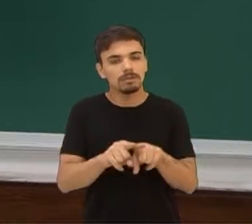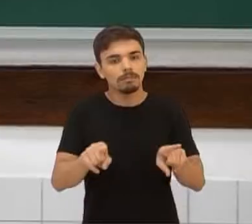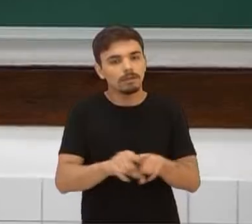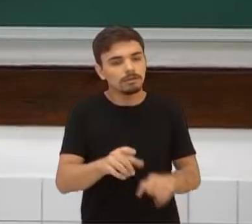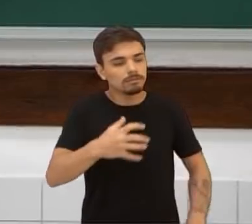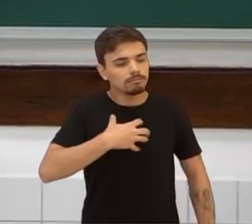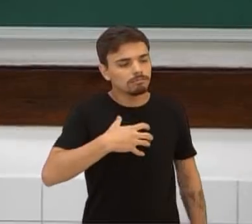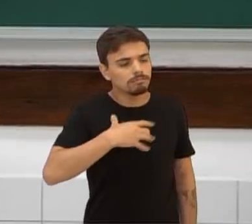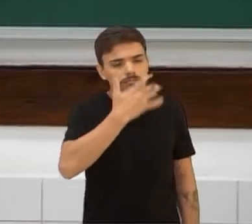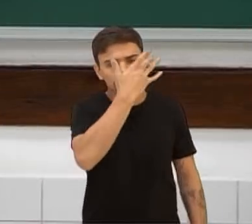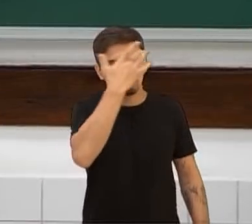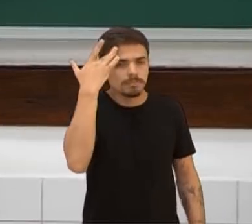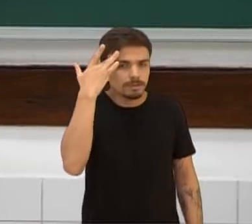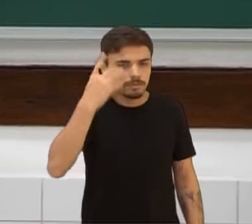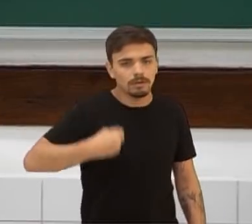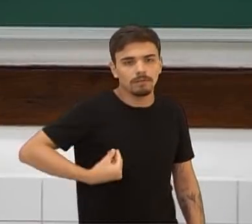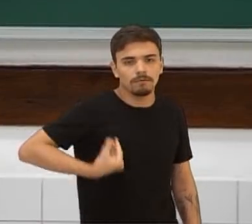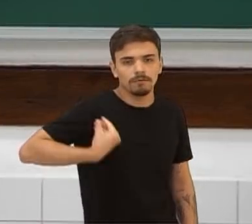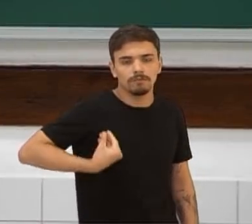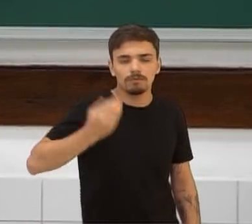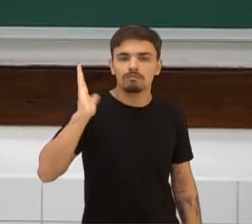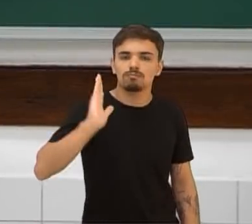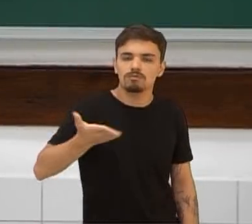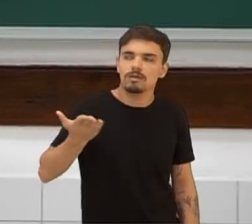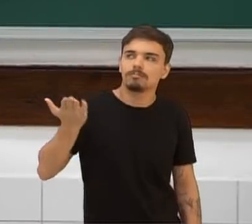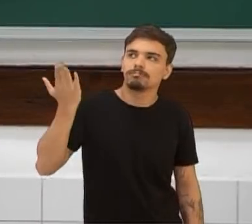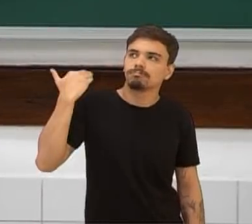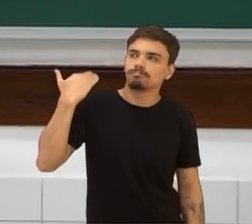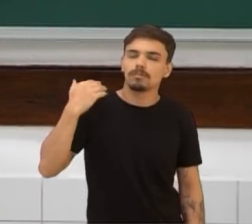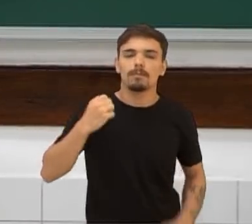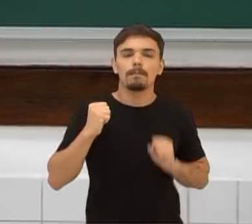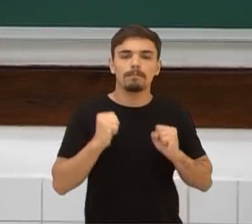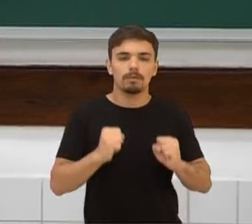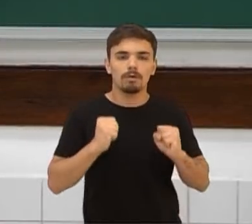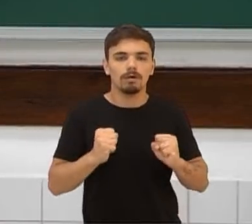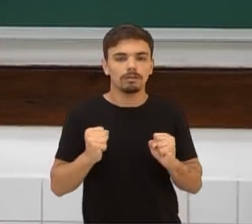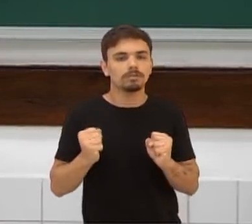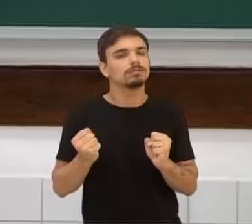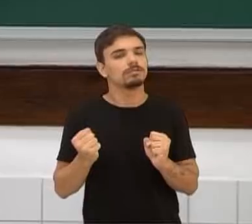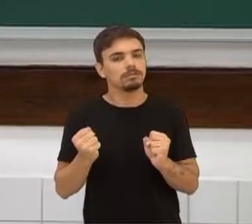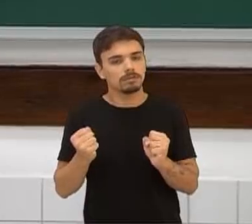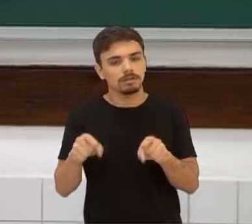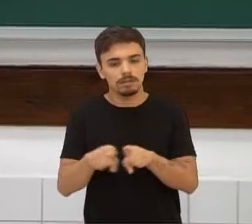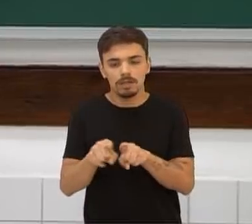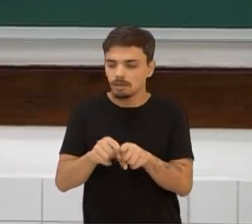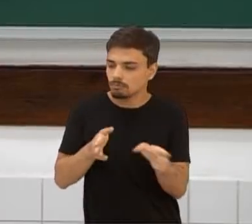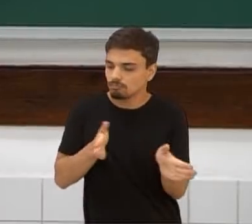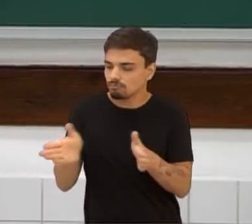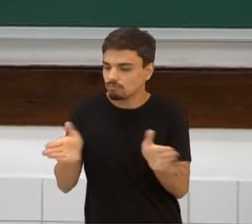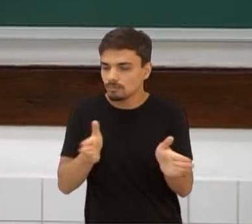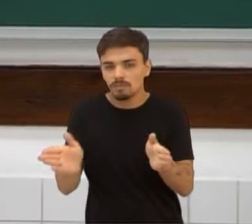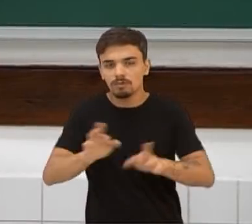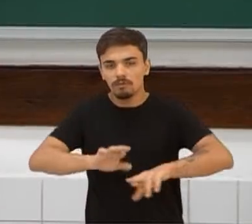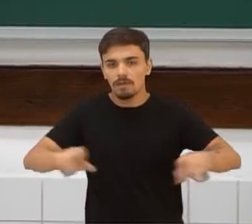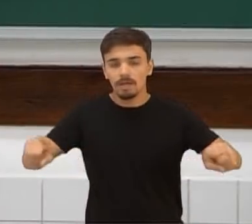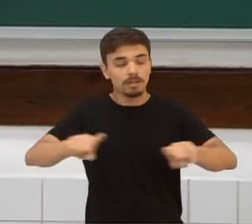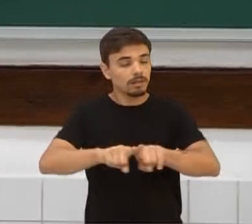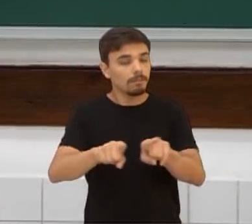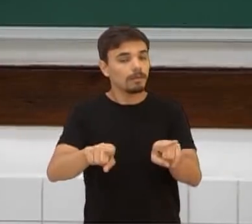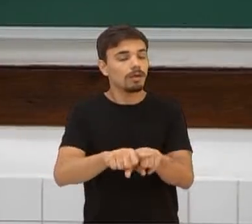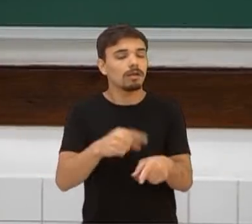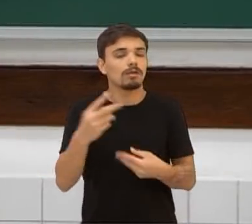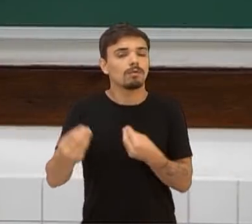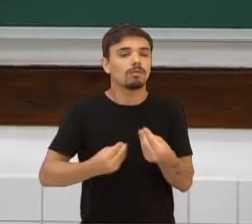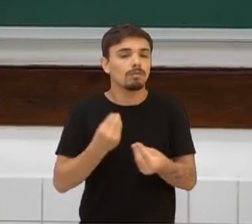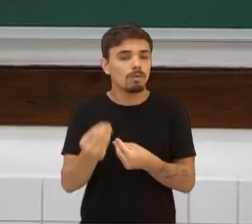versões de quem a viveu, que pode direcioná-la por caminhos diferentes, como o estudo